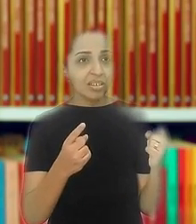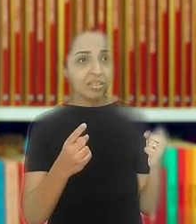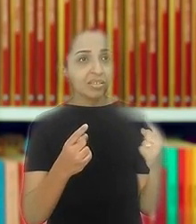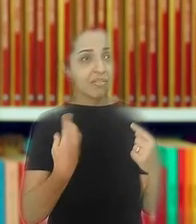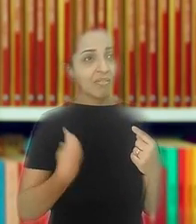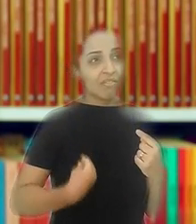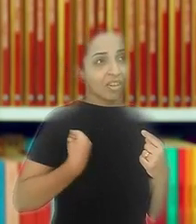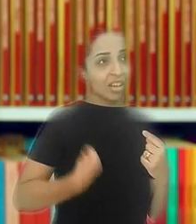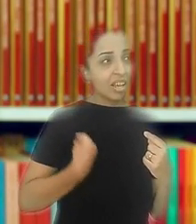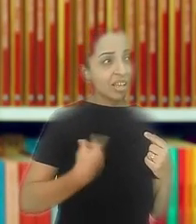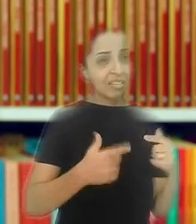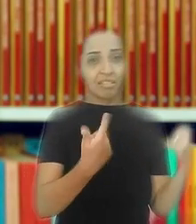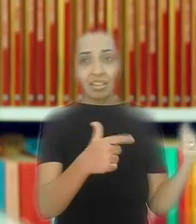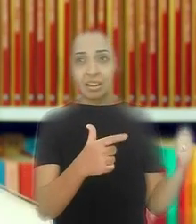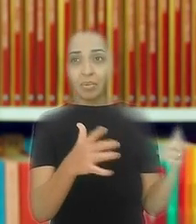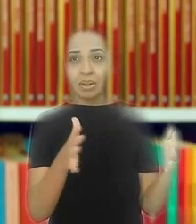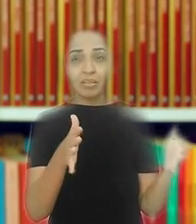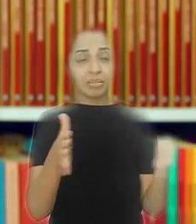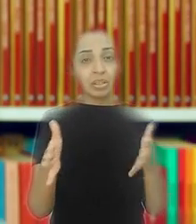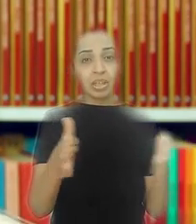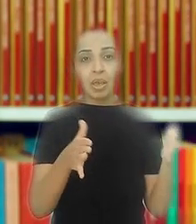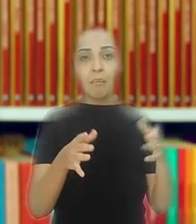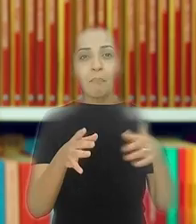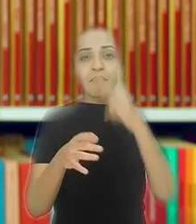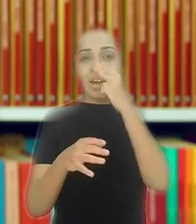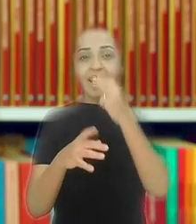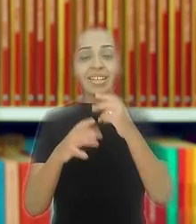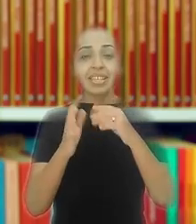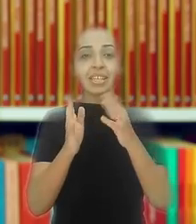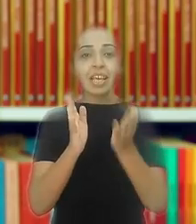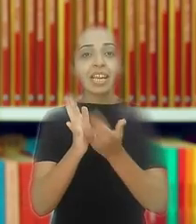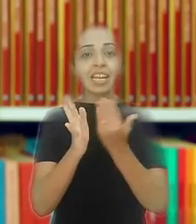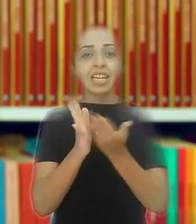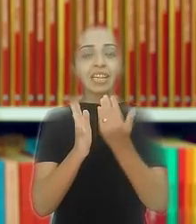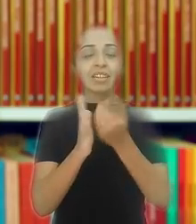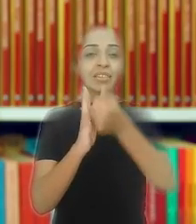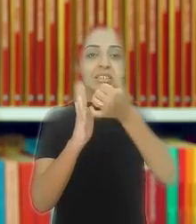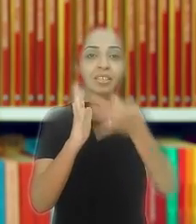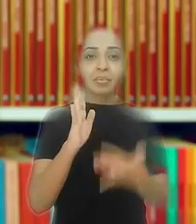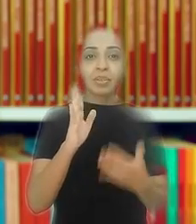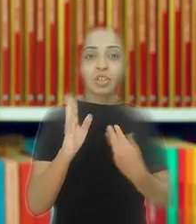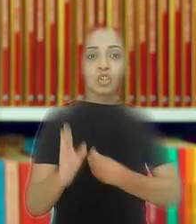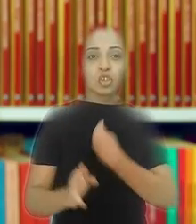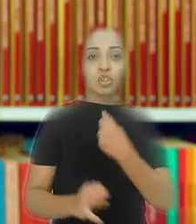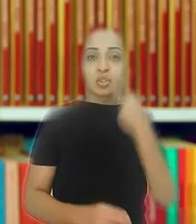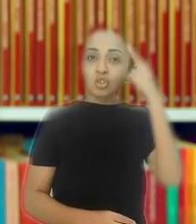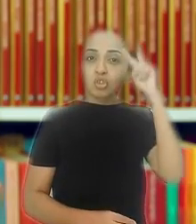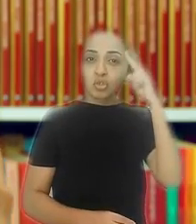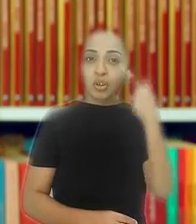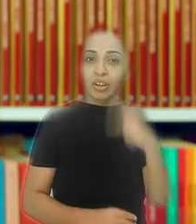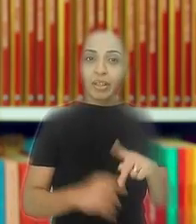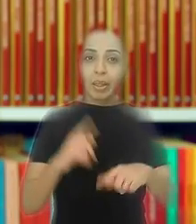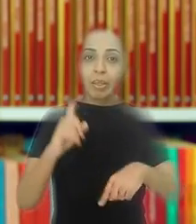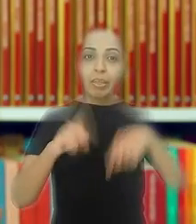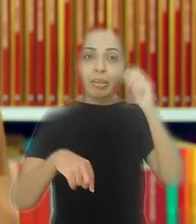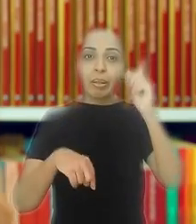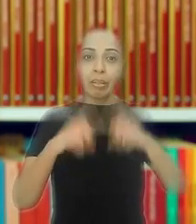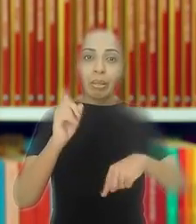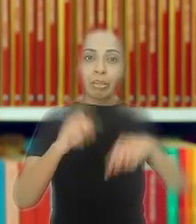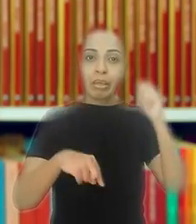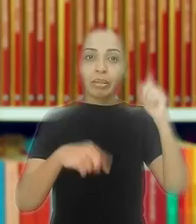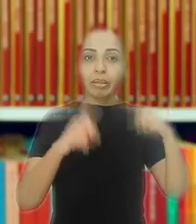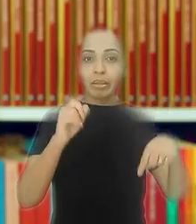na sua vida na carreira dele é um cara que de muitos altos e baixos e o livro ele vai emulando